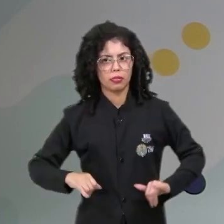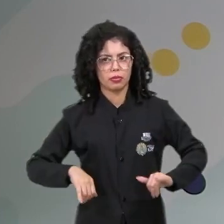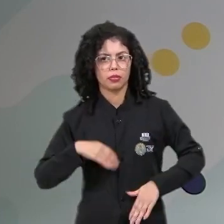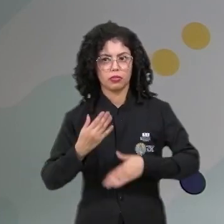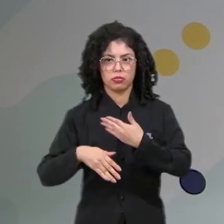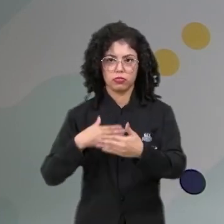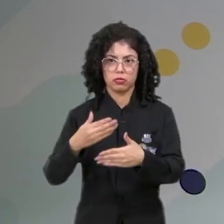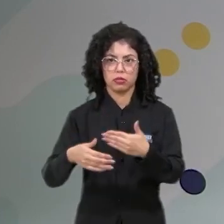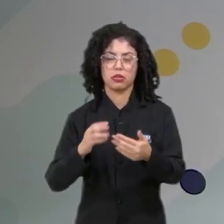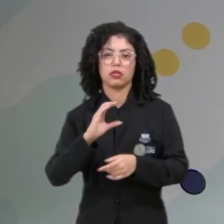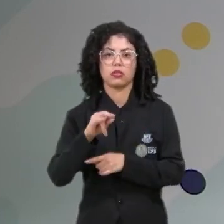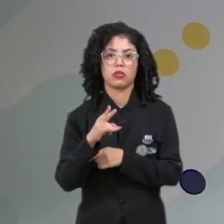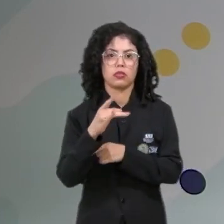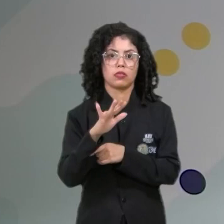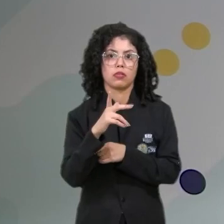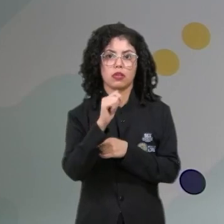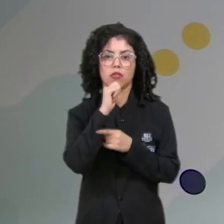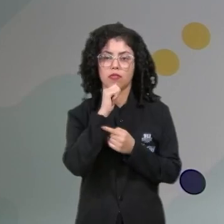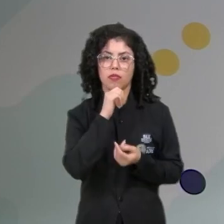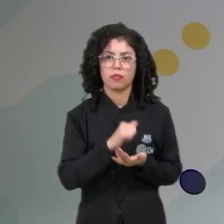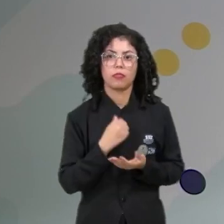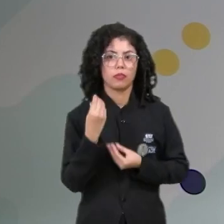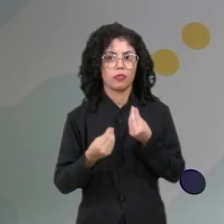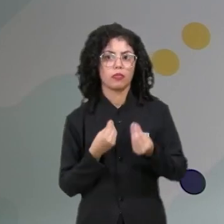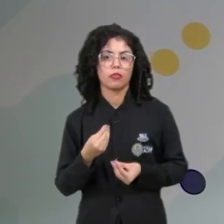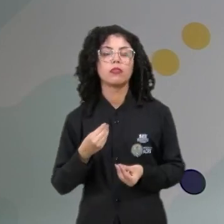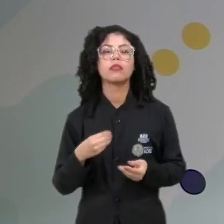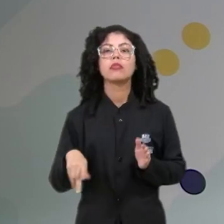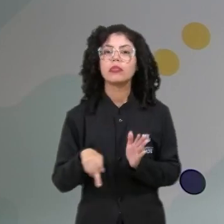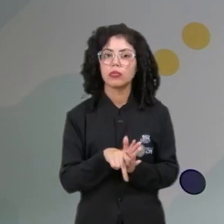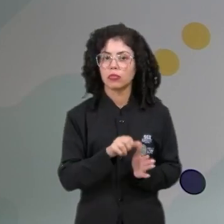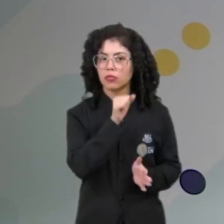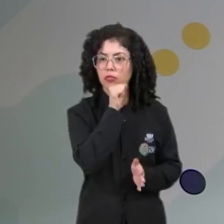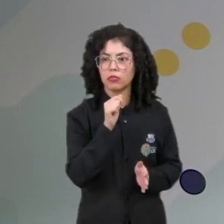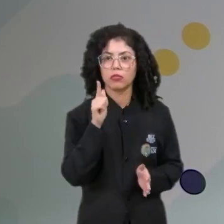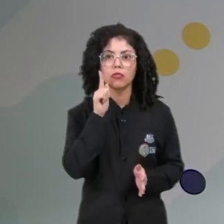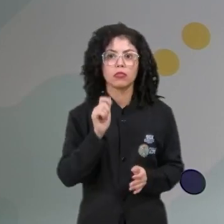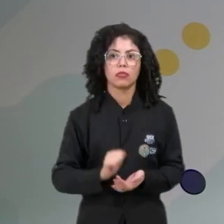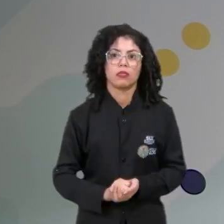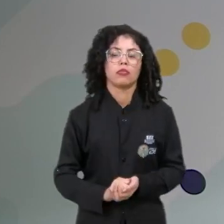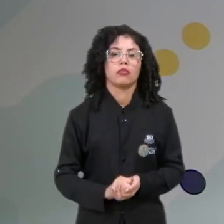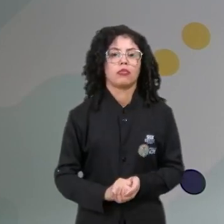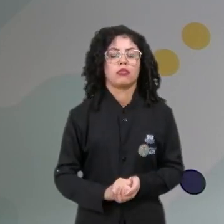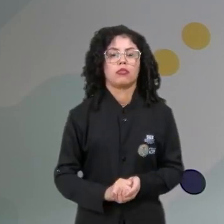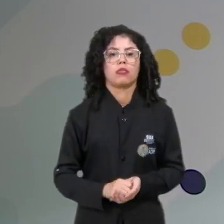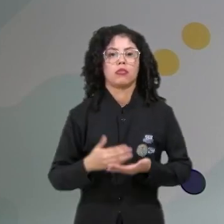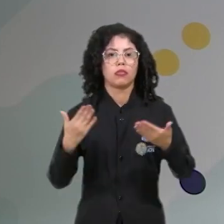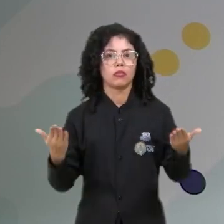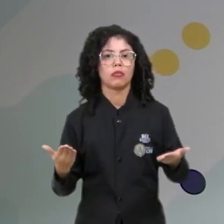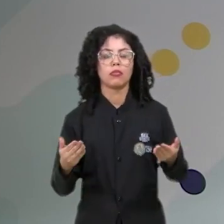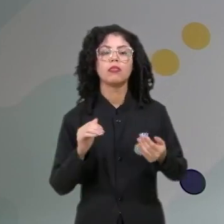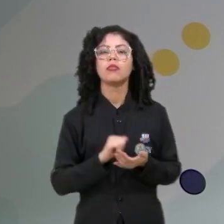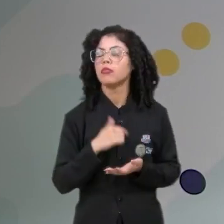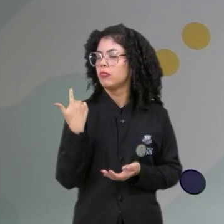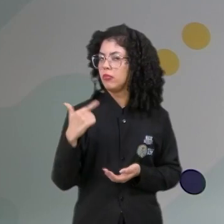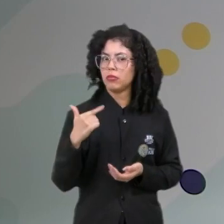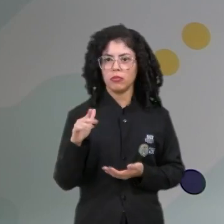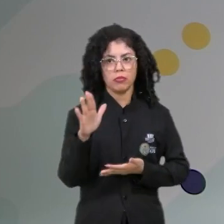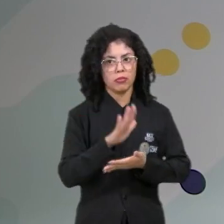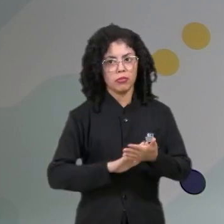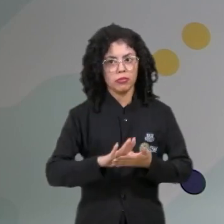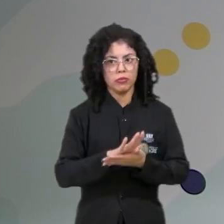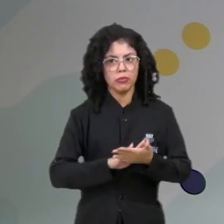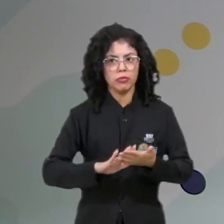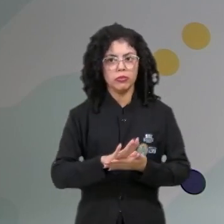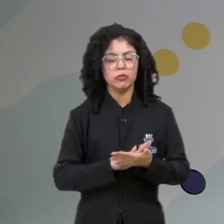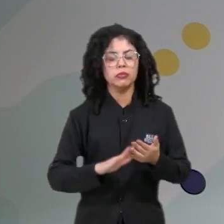de conurbação, provavelmente seria com o Senador Guiomar. Aquela faixa ali rural não existiria,